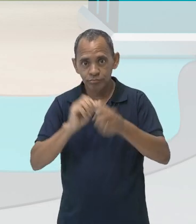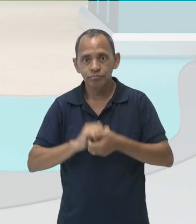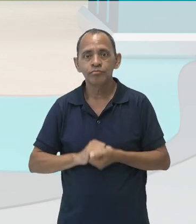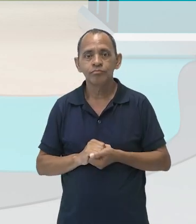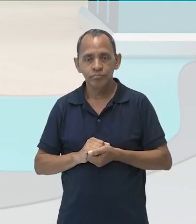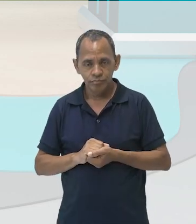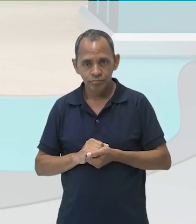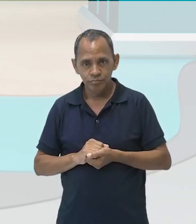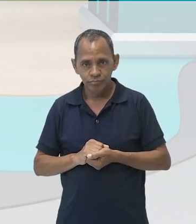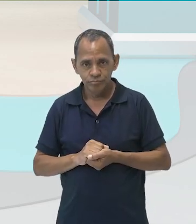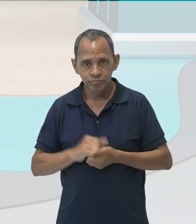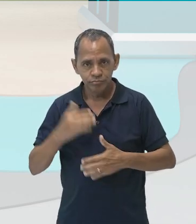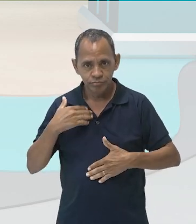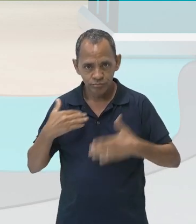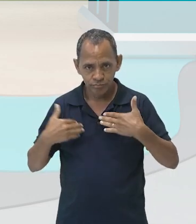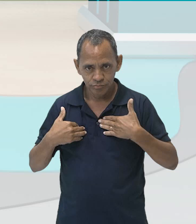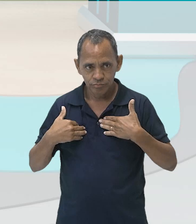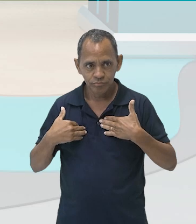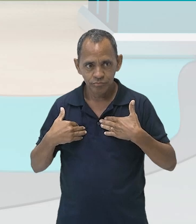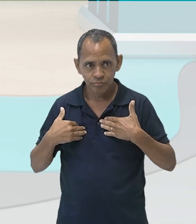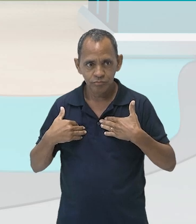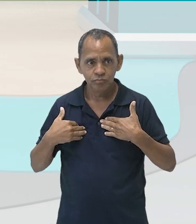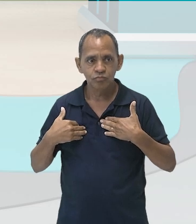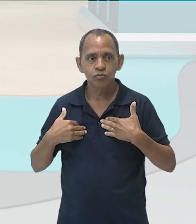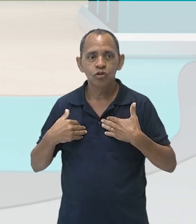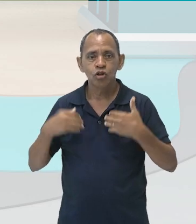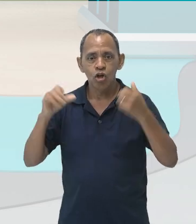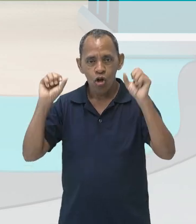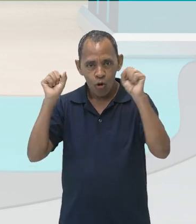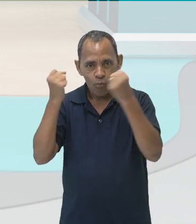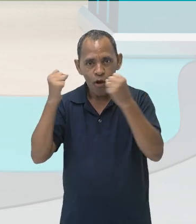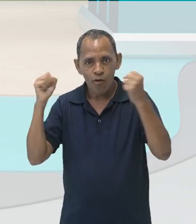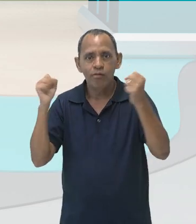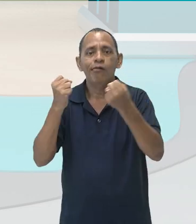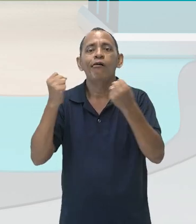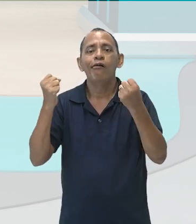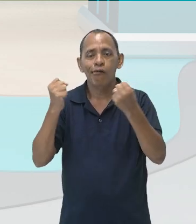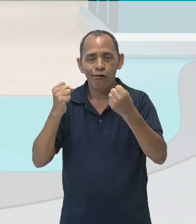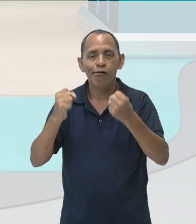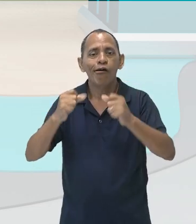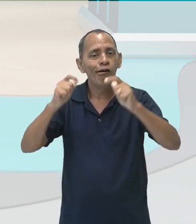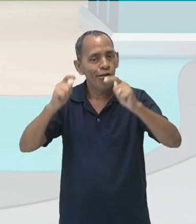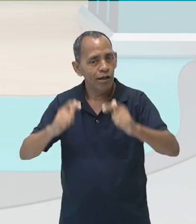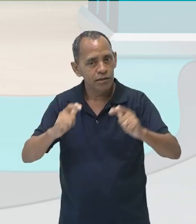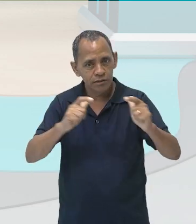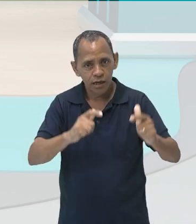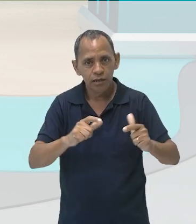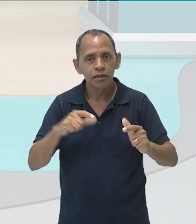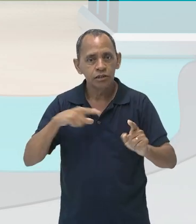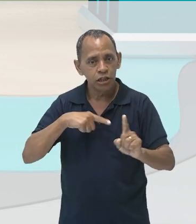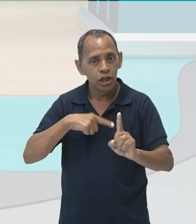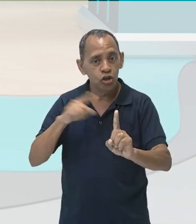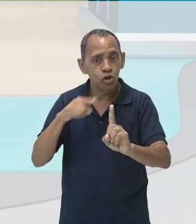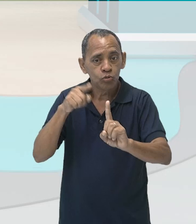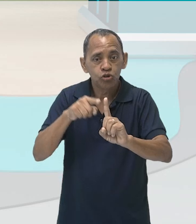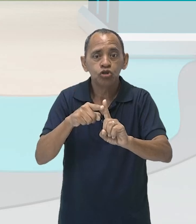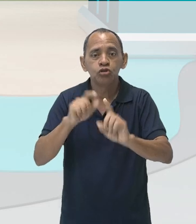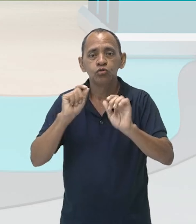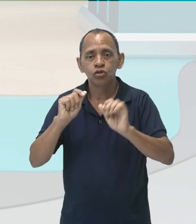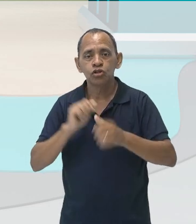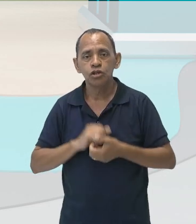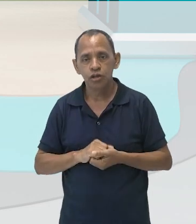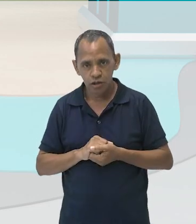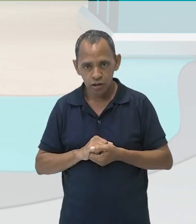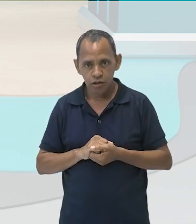ginástica localizada. Lembrando que a ginástica de condicionamento físico, ela vai ter aquele objetivo de potencializar